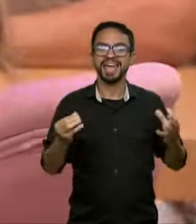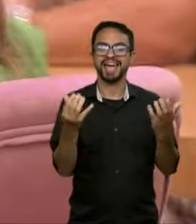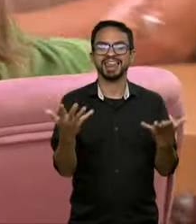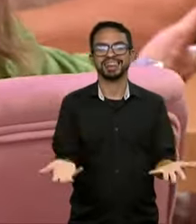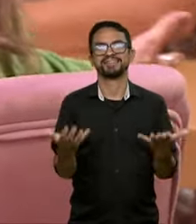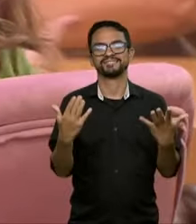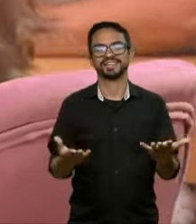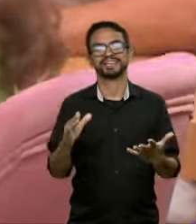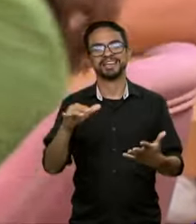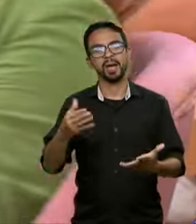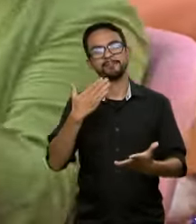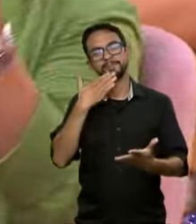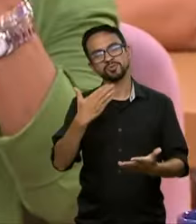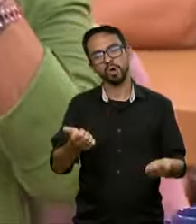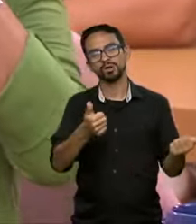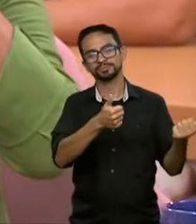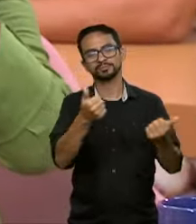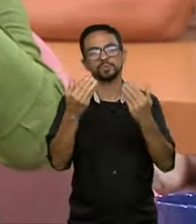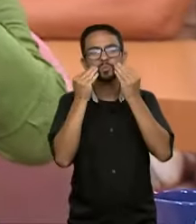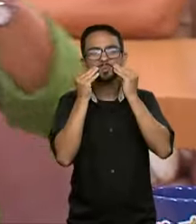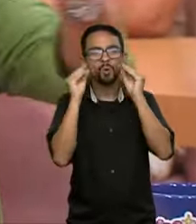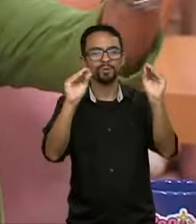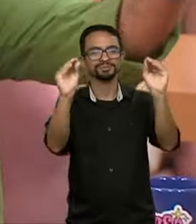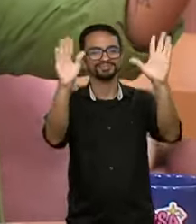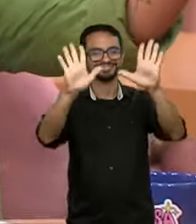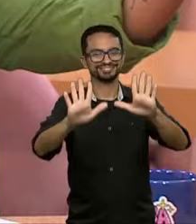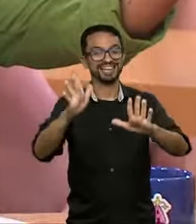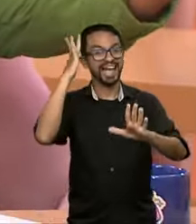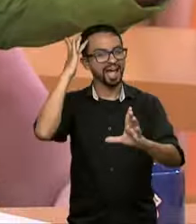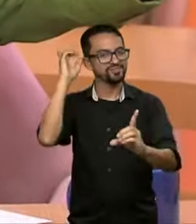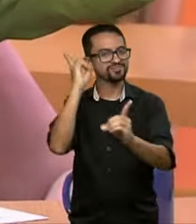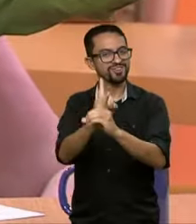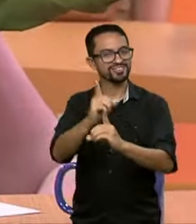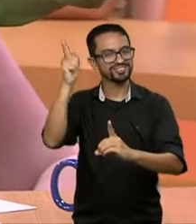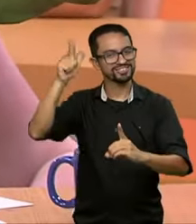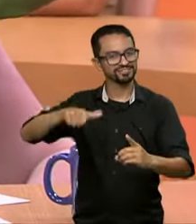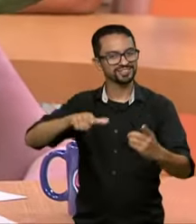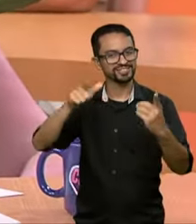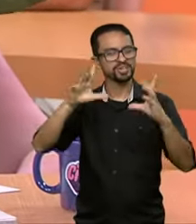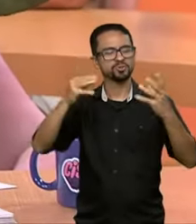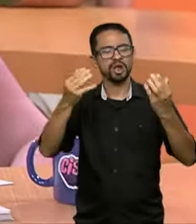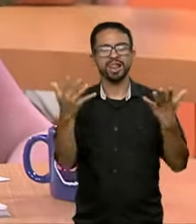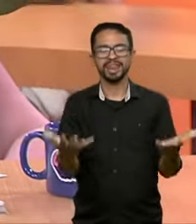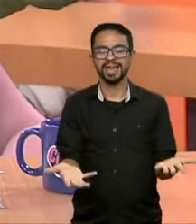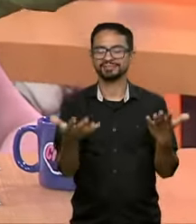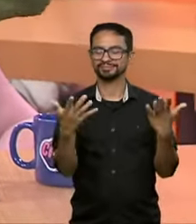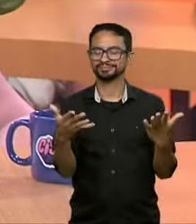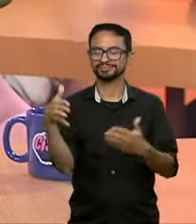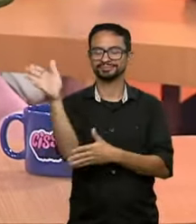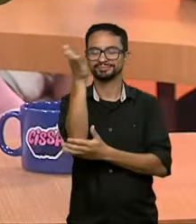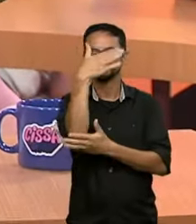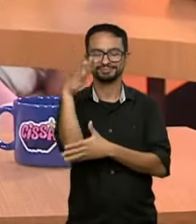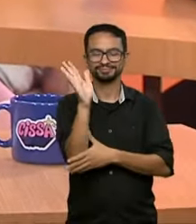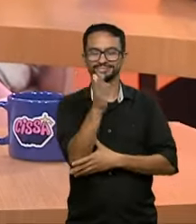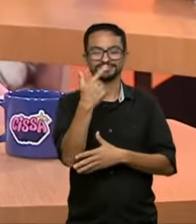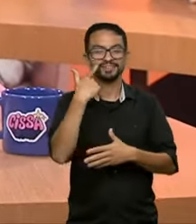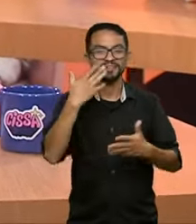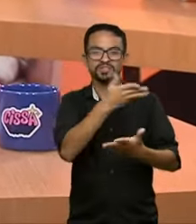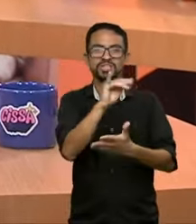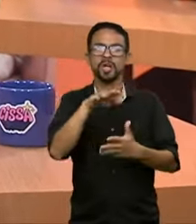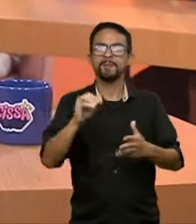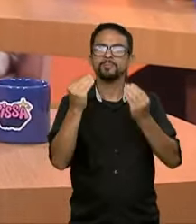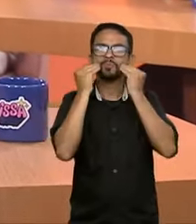Alice, Caetano obrigada. Pediu, vou cantar. Obrigada a vocês, meus amores. Amanhã a gente tá junto de novo, porque tudo que é leve é praticamente um hino pra gente. Um beijo, meus